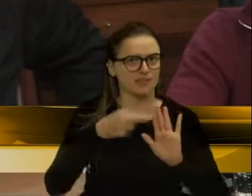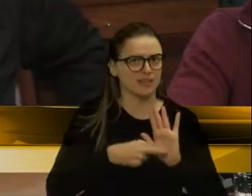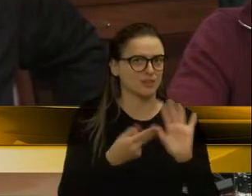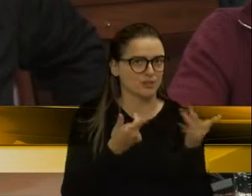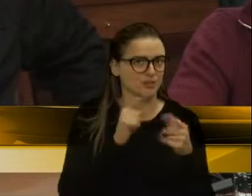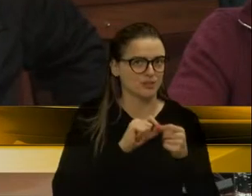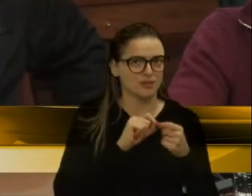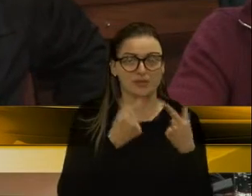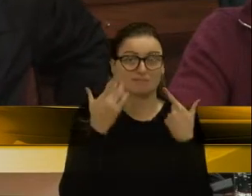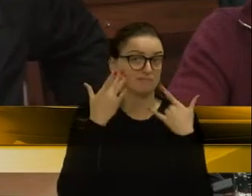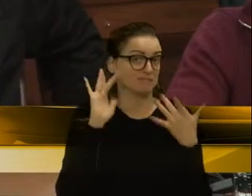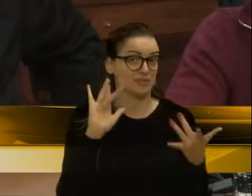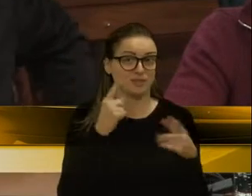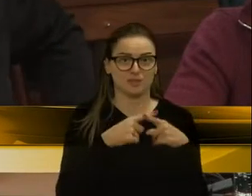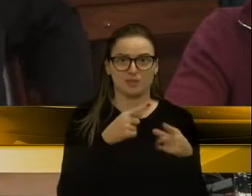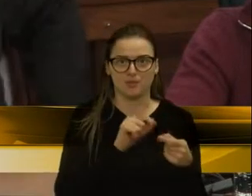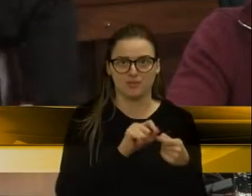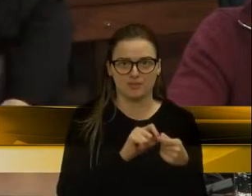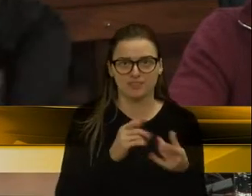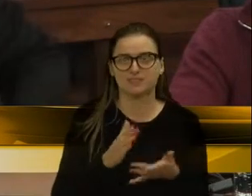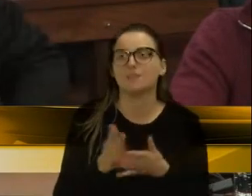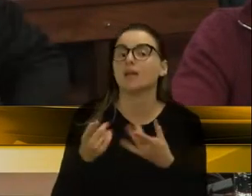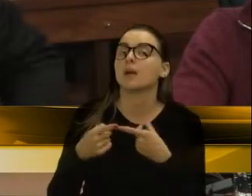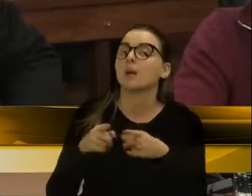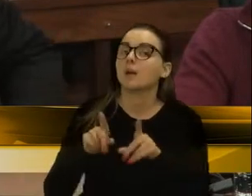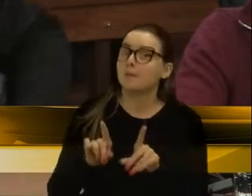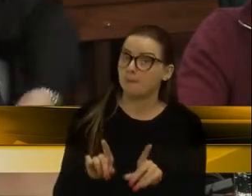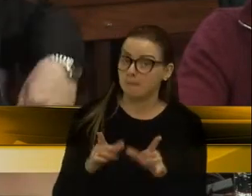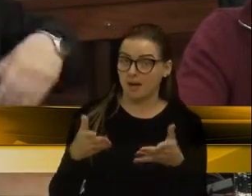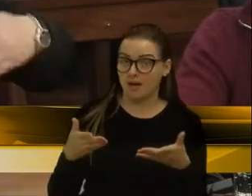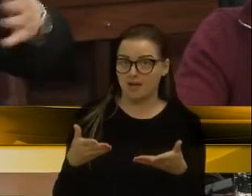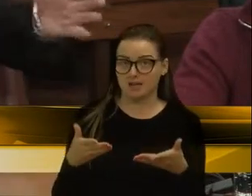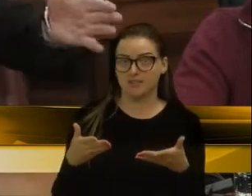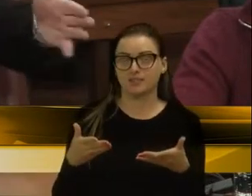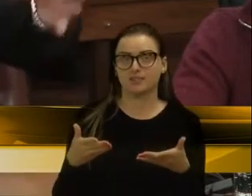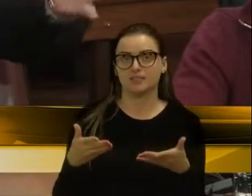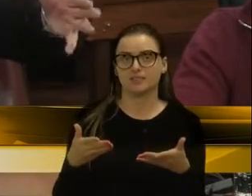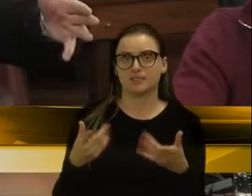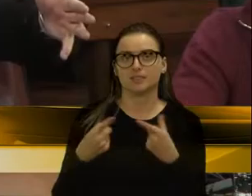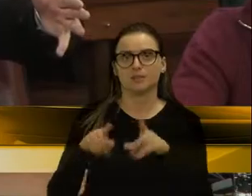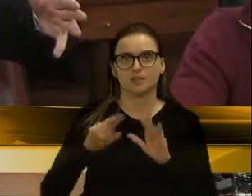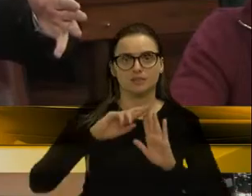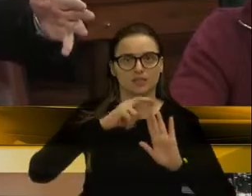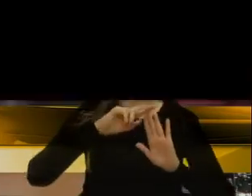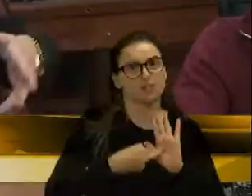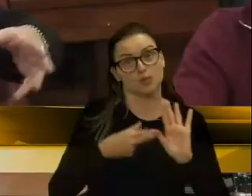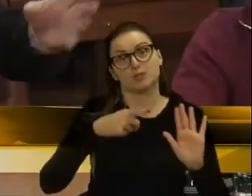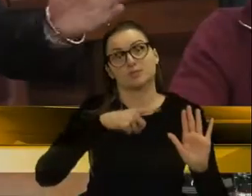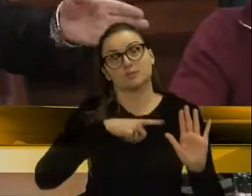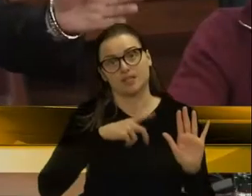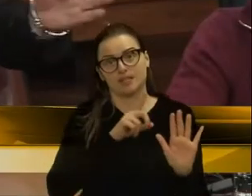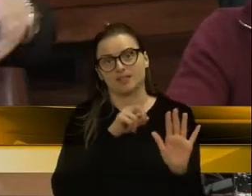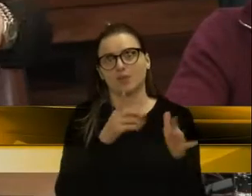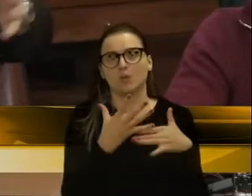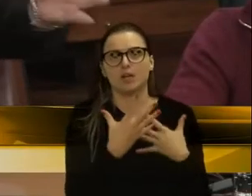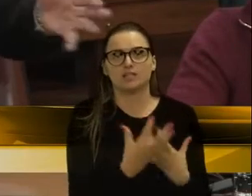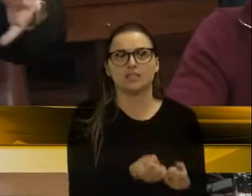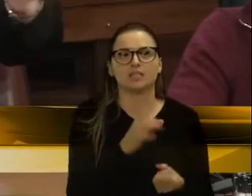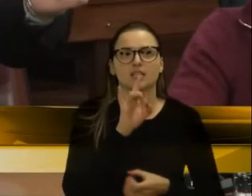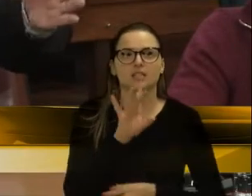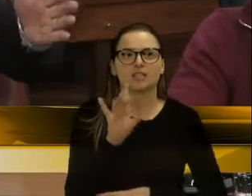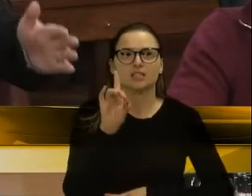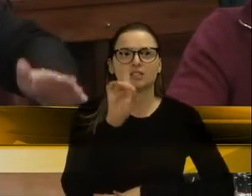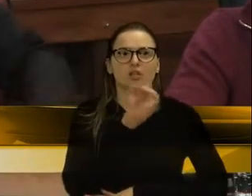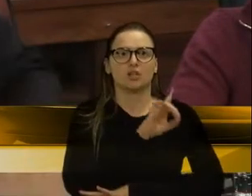porque se fez isso mas então nesse sentido grande até porque a resolução existe num piti anunciar datas redondas